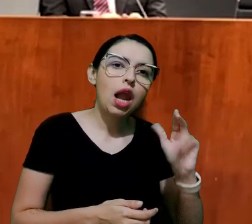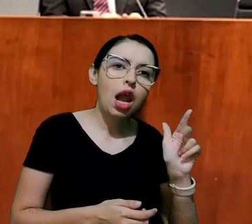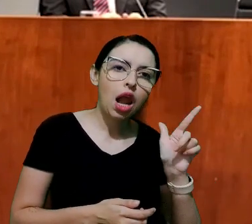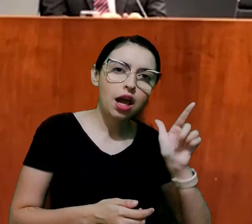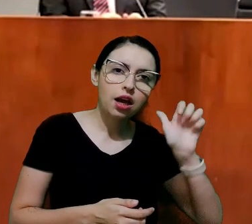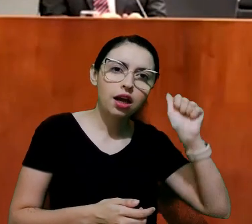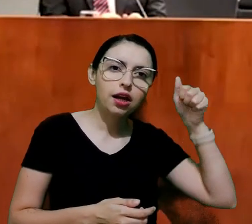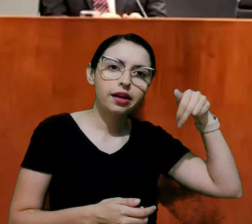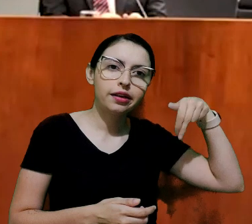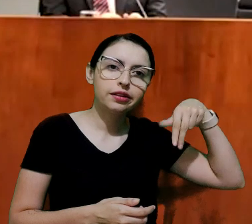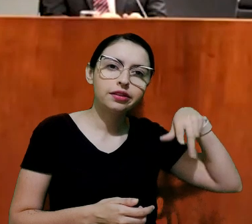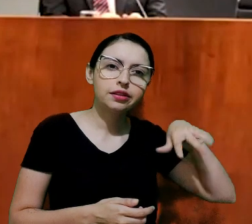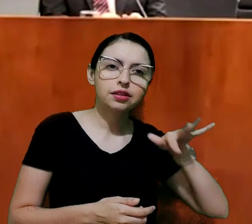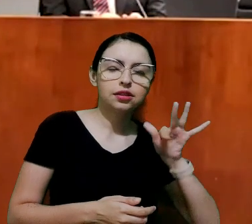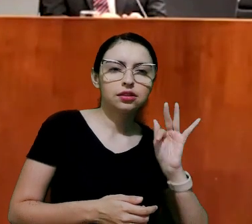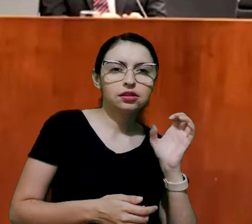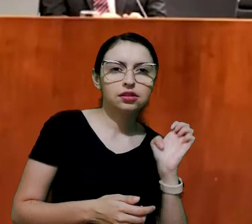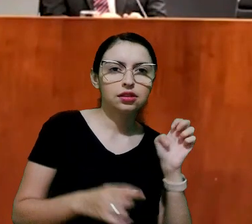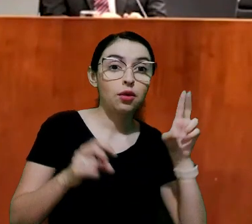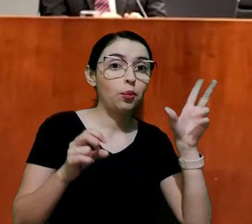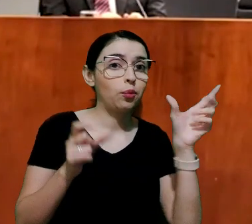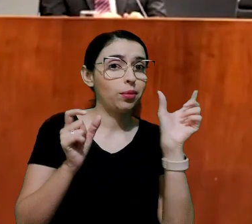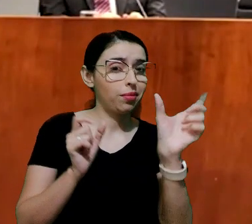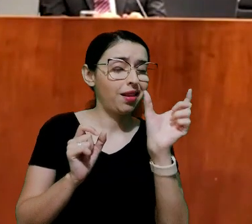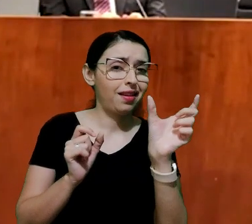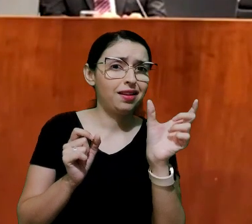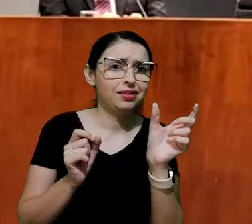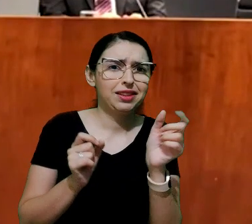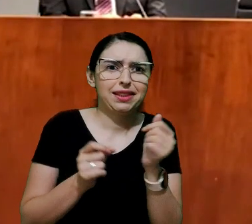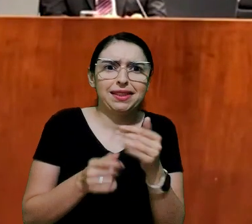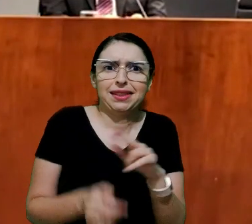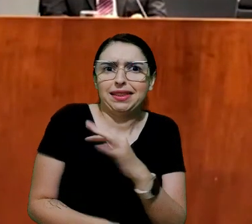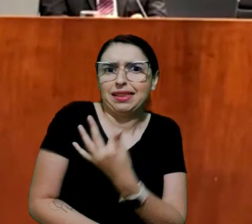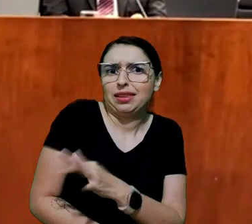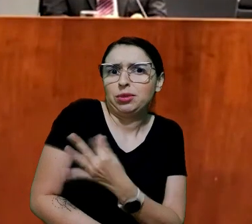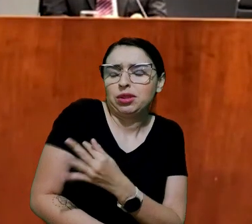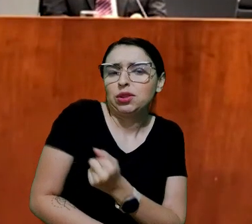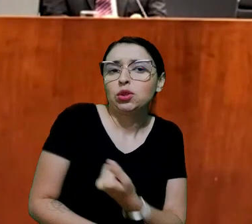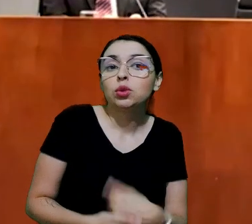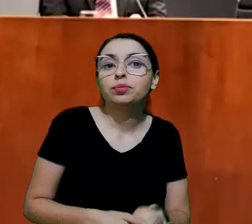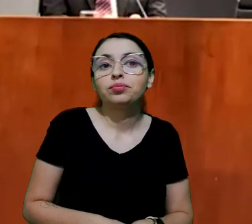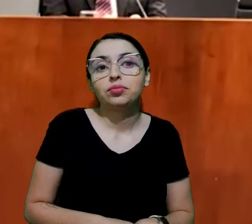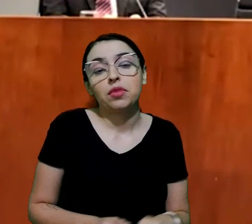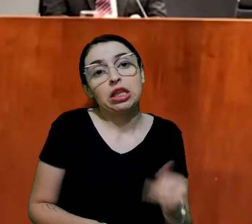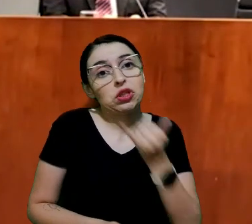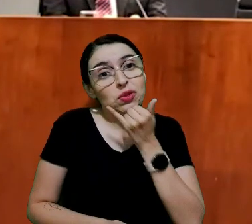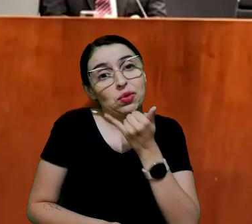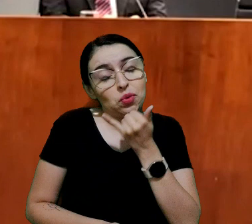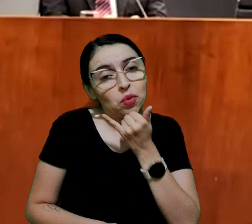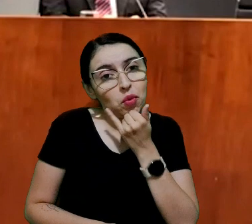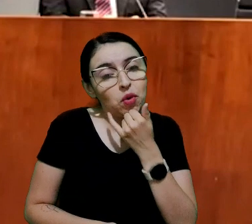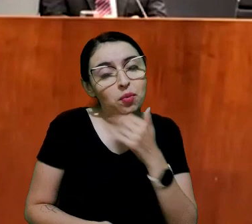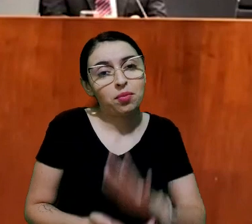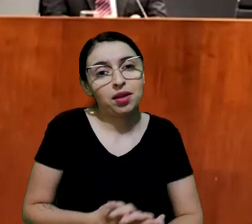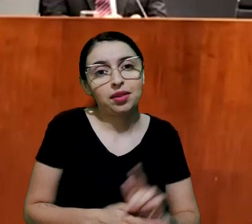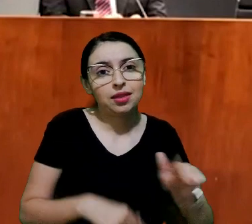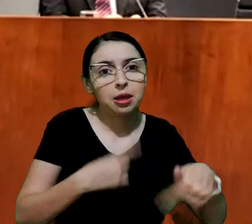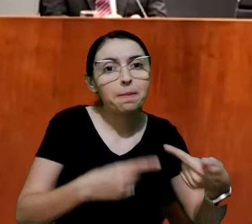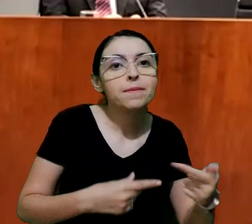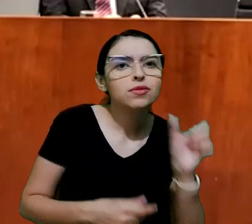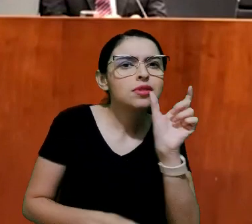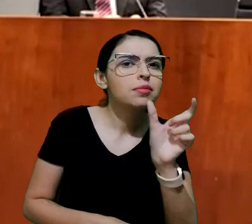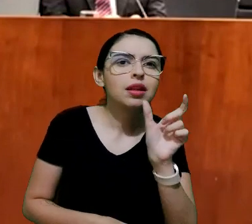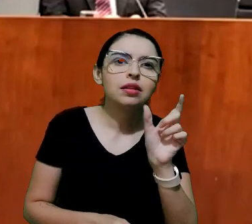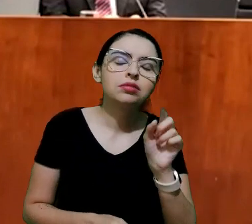Vinculante é uma palavra assustadora. Os processualistas que me perdoem, mas depois dessa palavra nós não